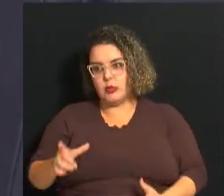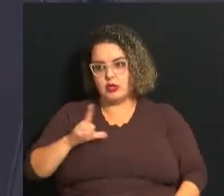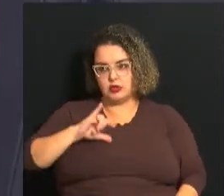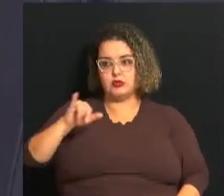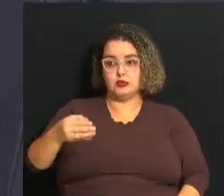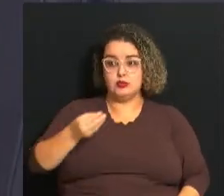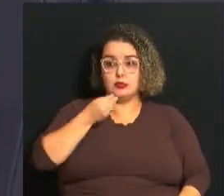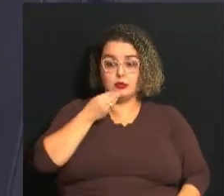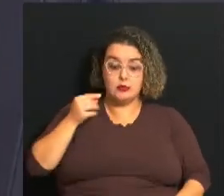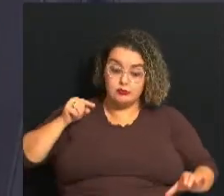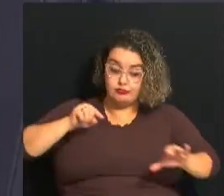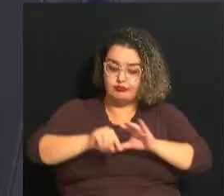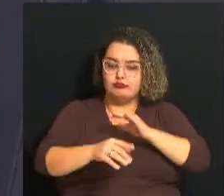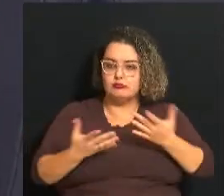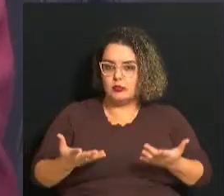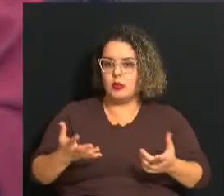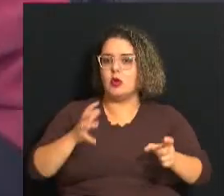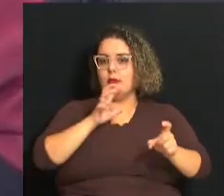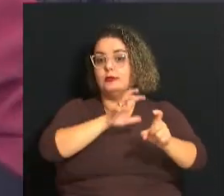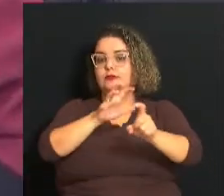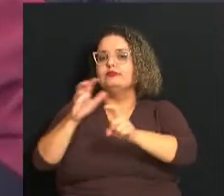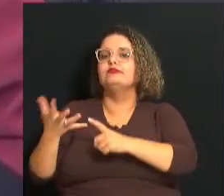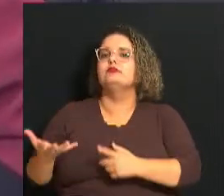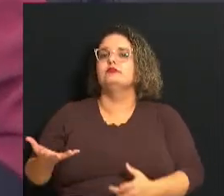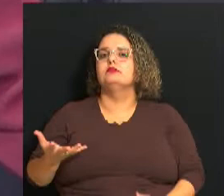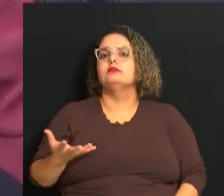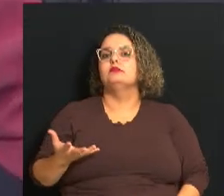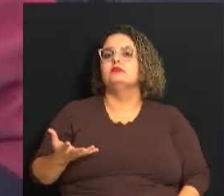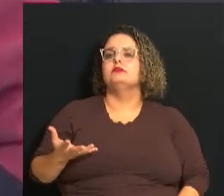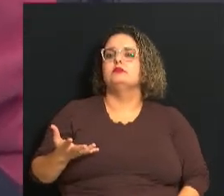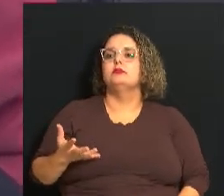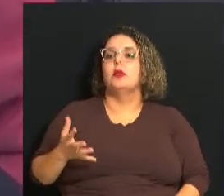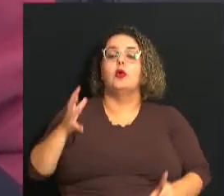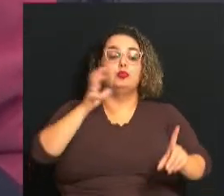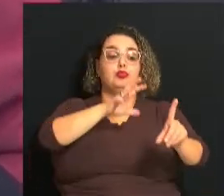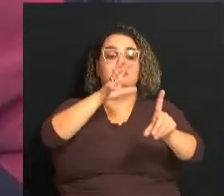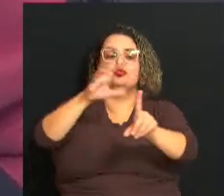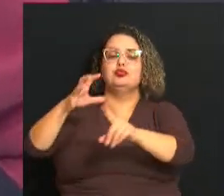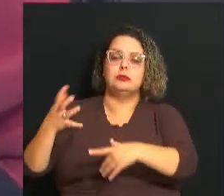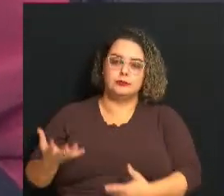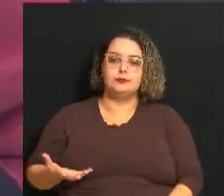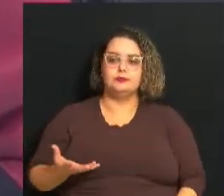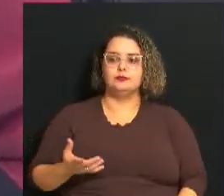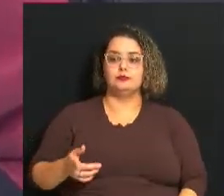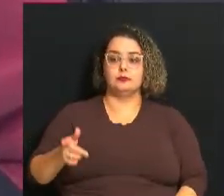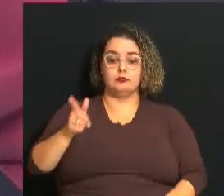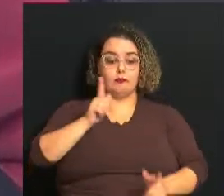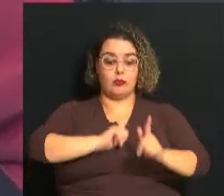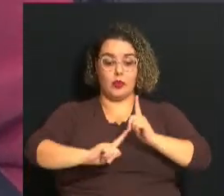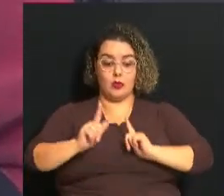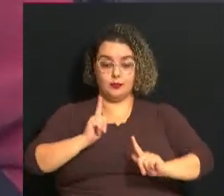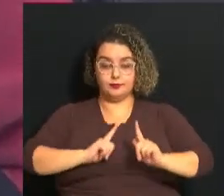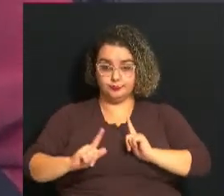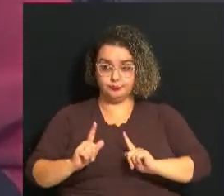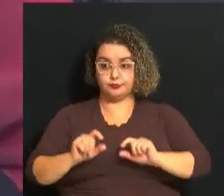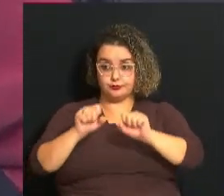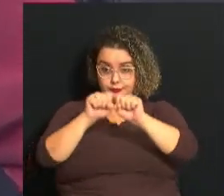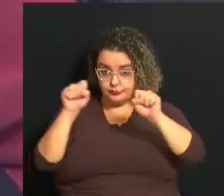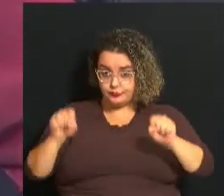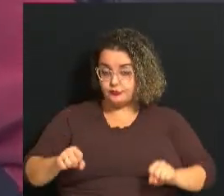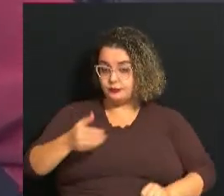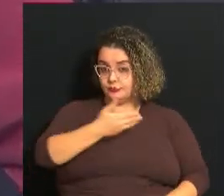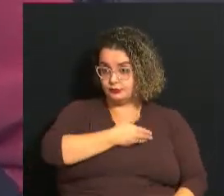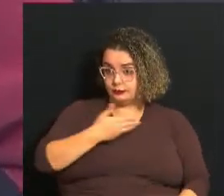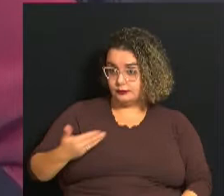complexo isso E como que isso atingir eu já tive o prazer de ver gestores que num sistema né público